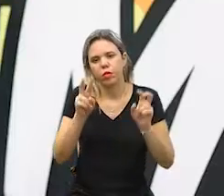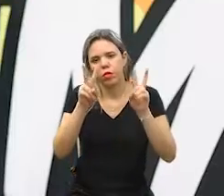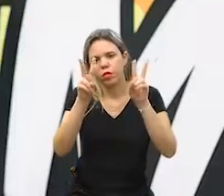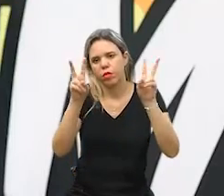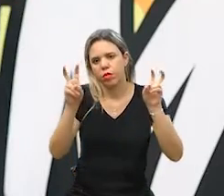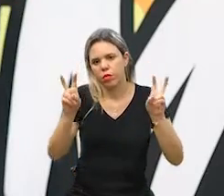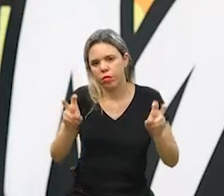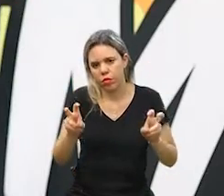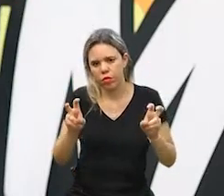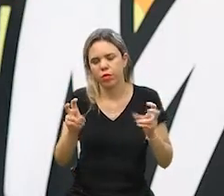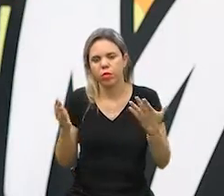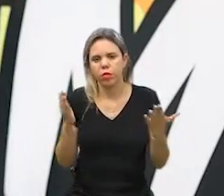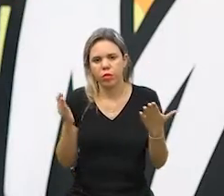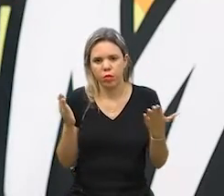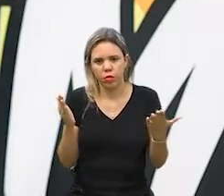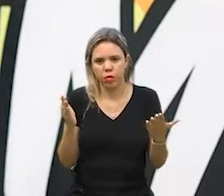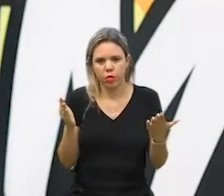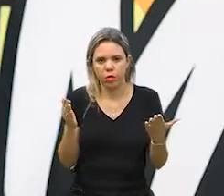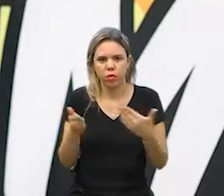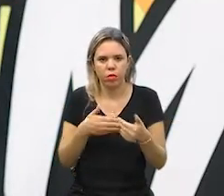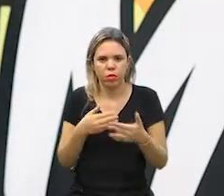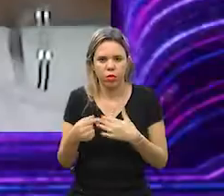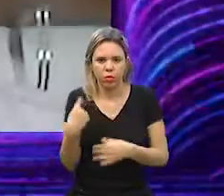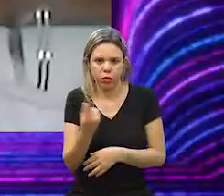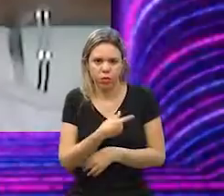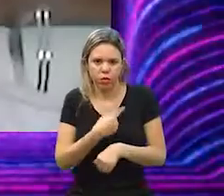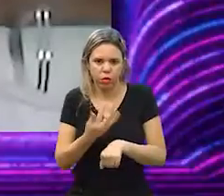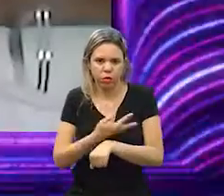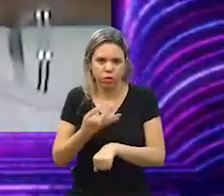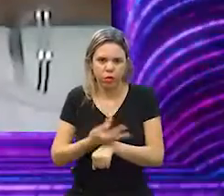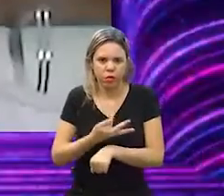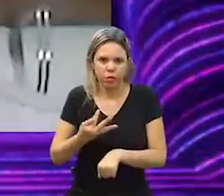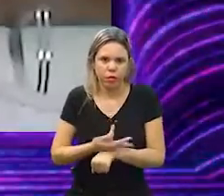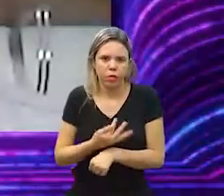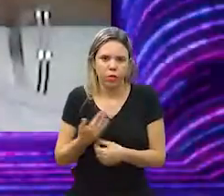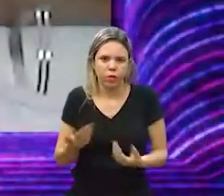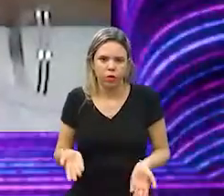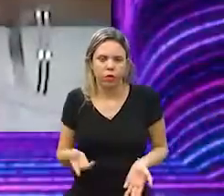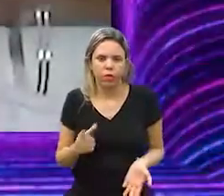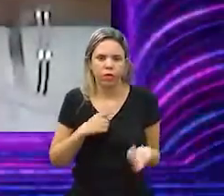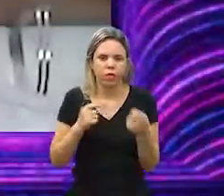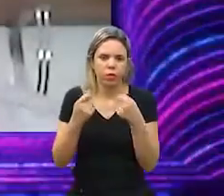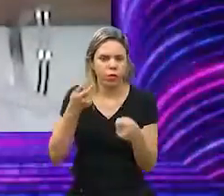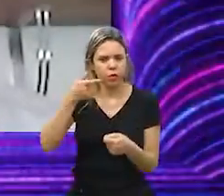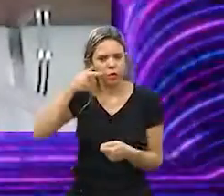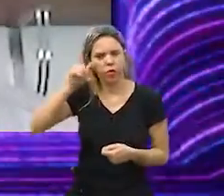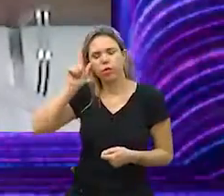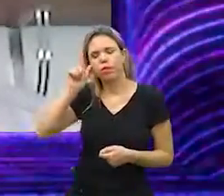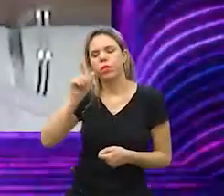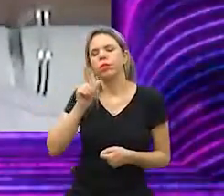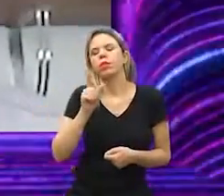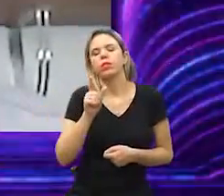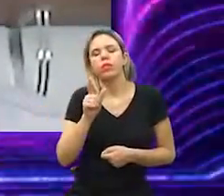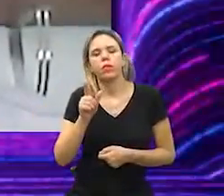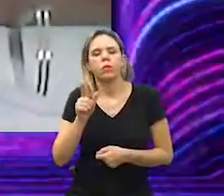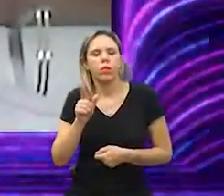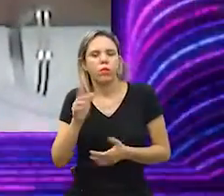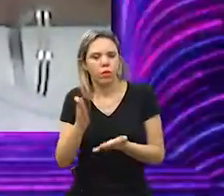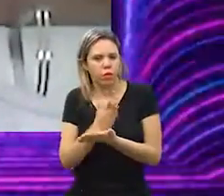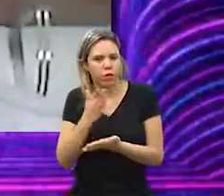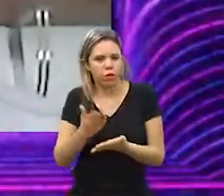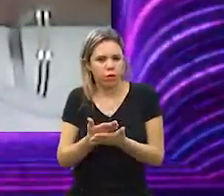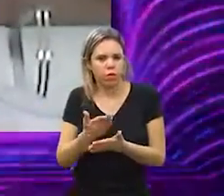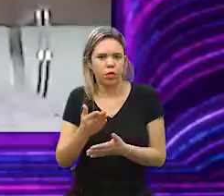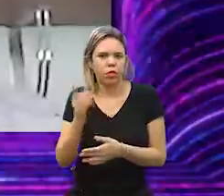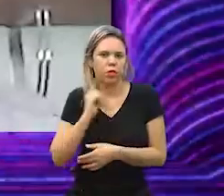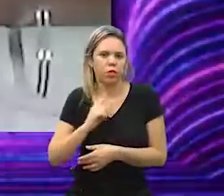temas pelos quais qualquer um de nós passa, né? Eu dei uma entrevista ontem lá na Bienal do livro de Juiz